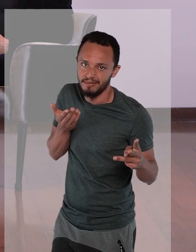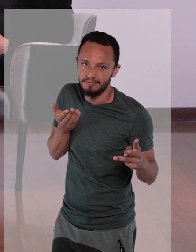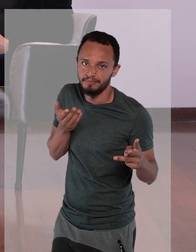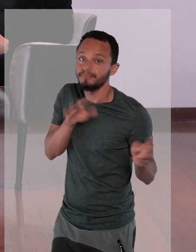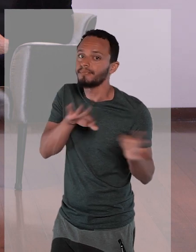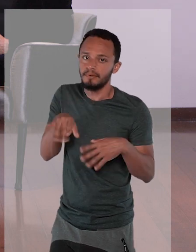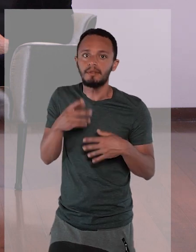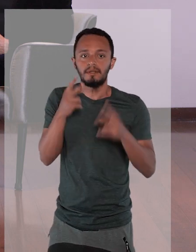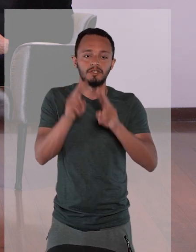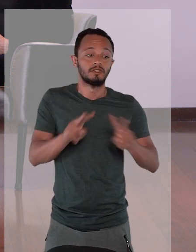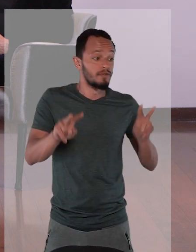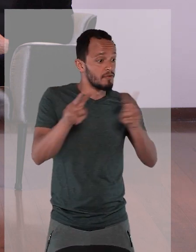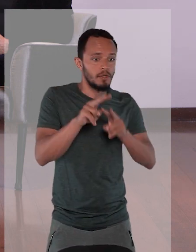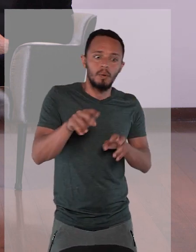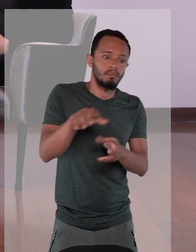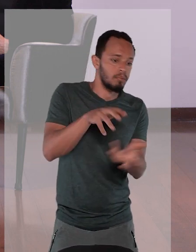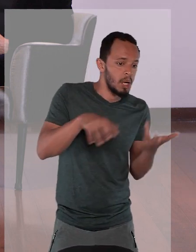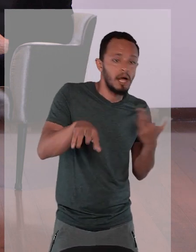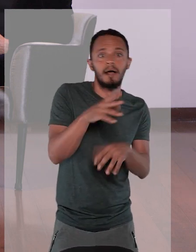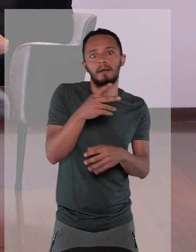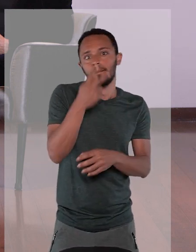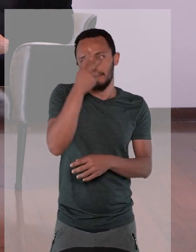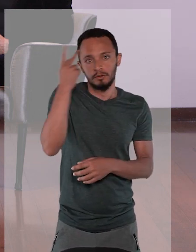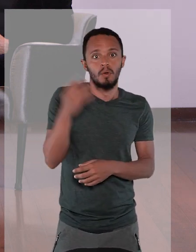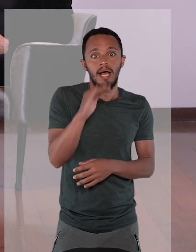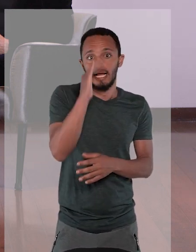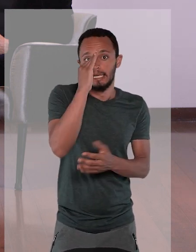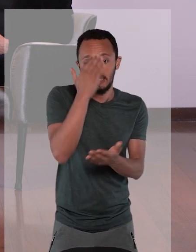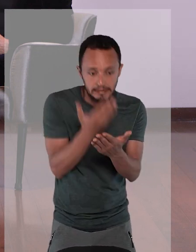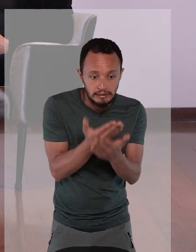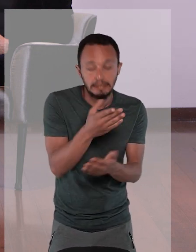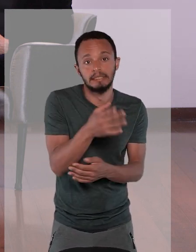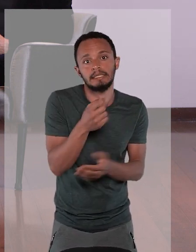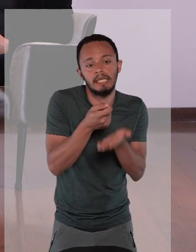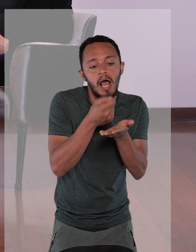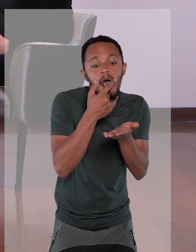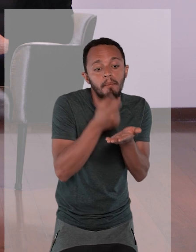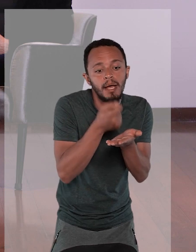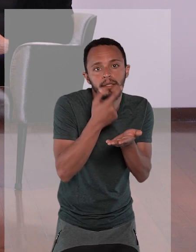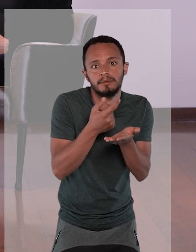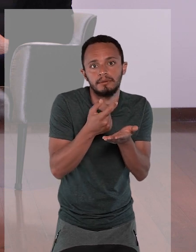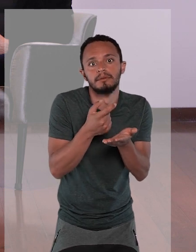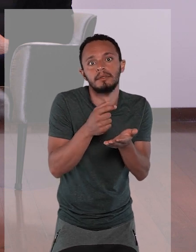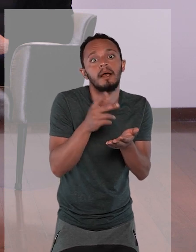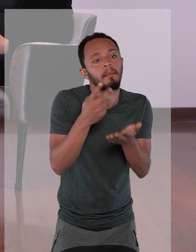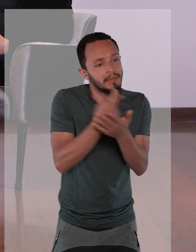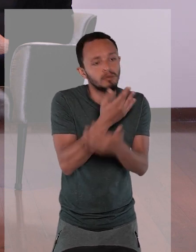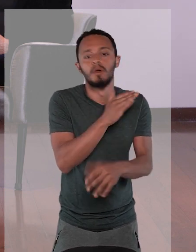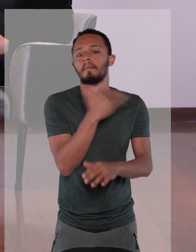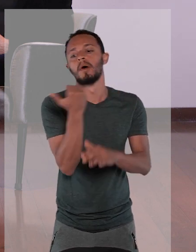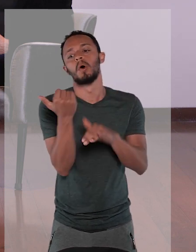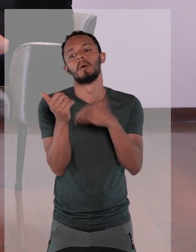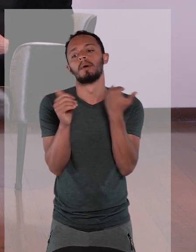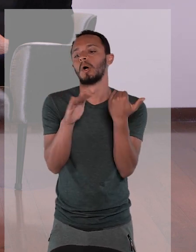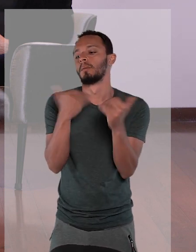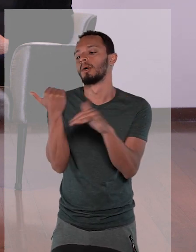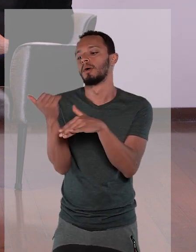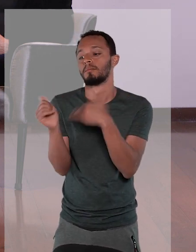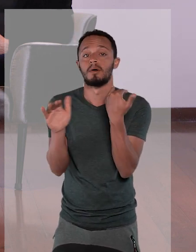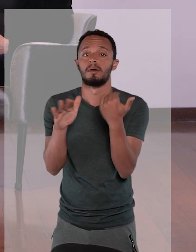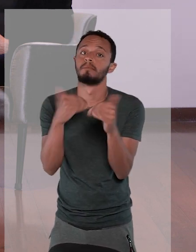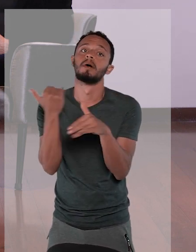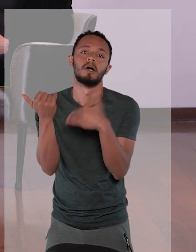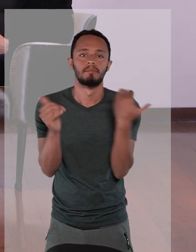viu. Certamente, muita gente morreu enganada, iludida por isso. Né? E aí começaram. Então, assim, houve